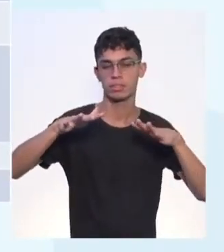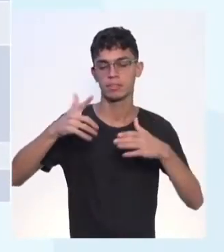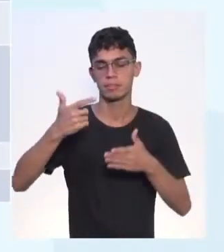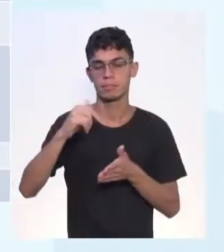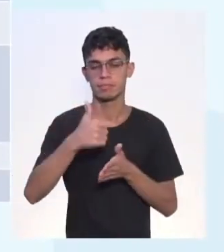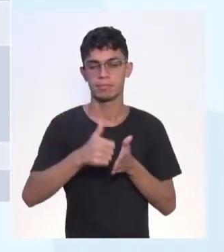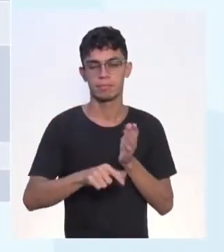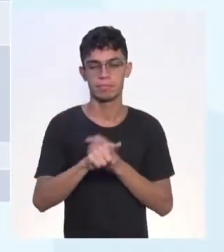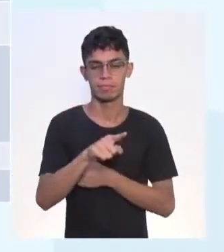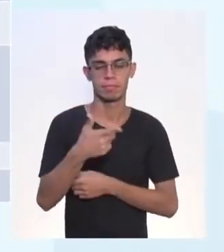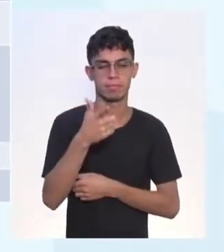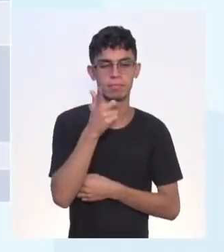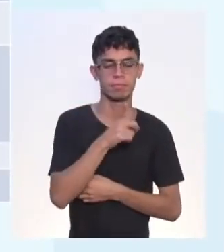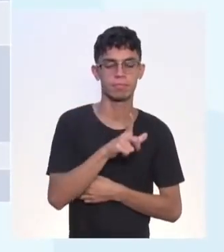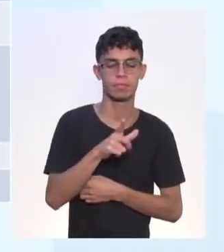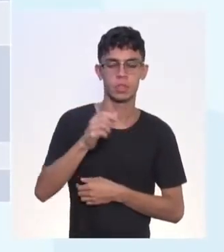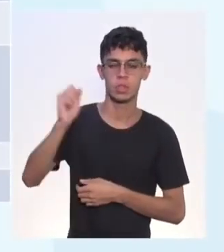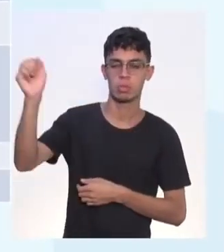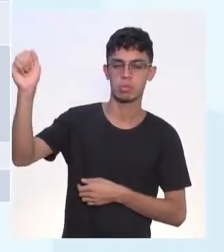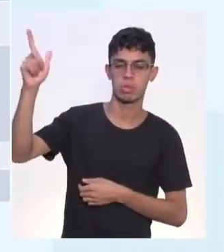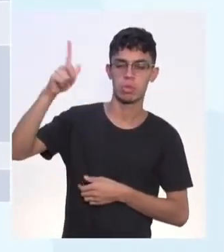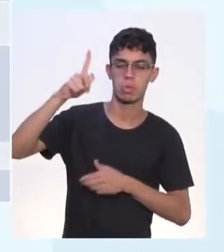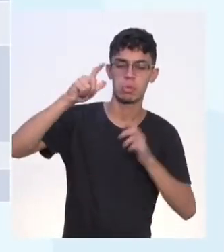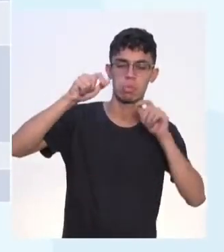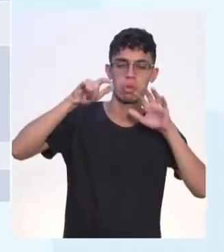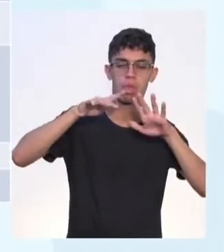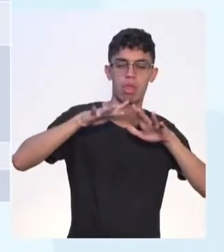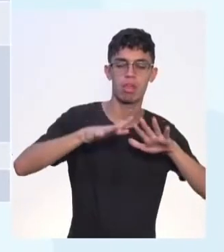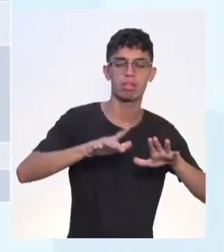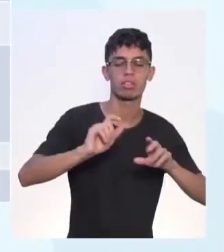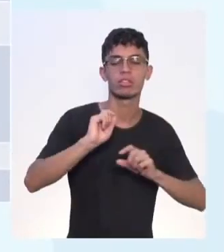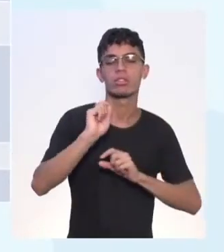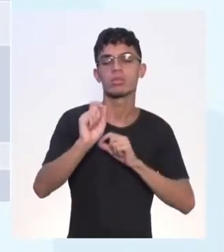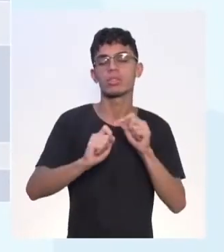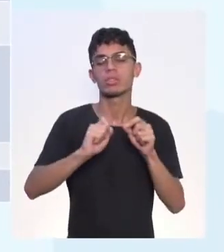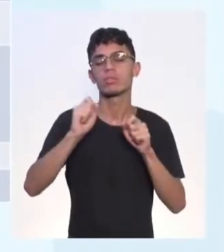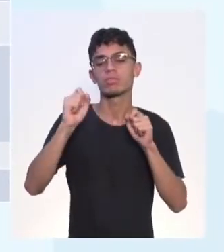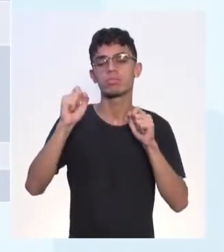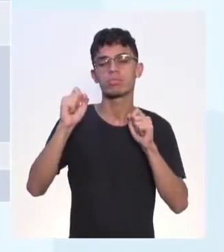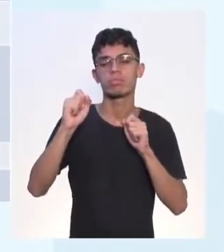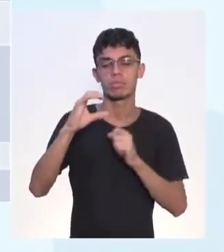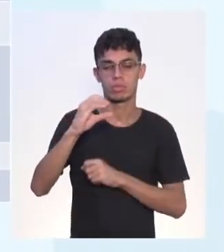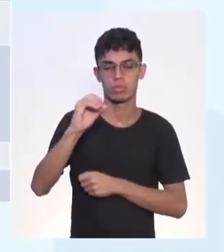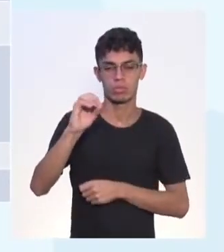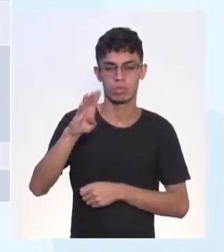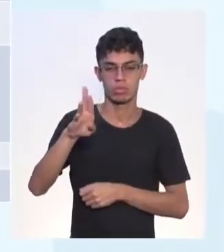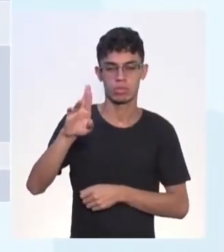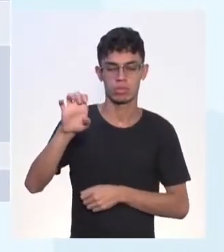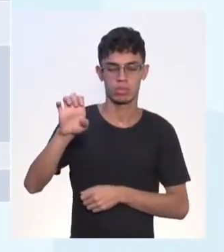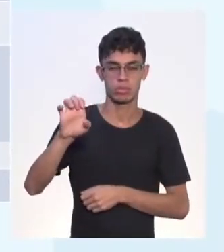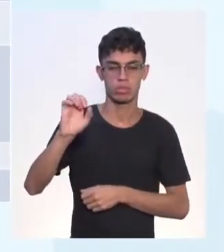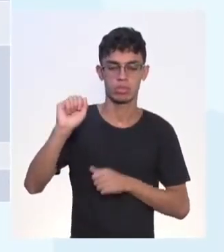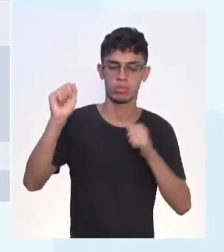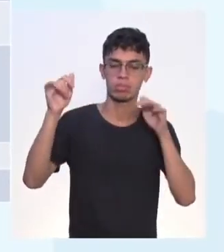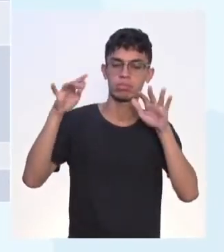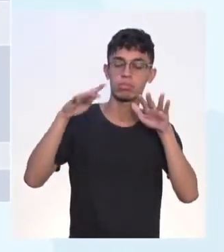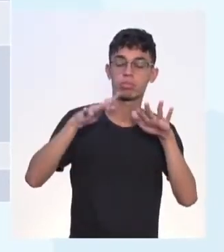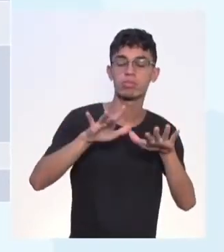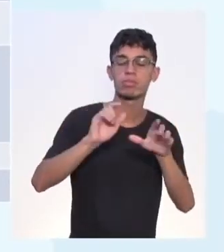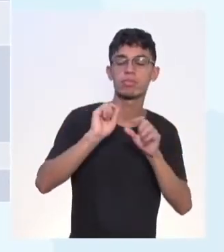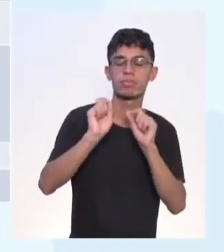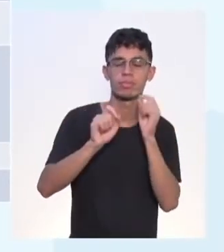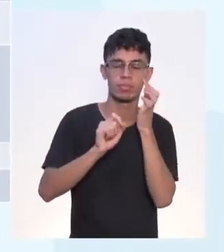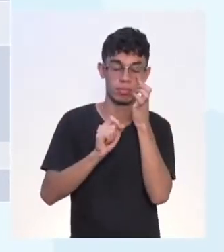analisar se precisa de complemento? Por exemplo, o sol cobre. Cobre o quê? Essa pergunta cabe, né, Pro? O sol cobre. Sim, cobre o